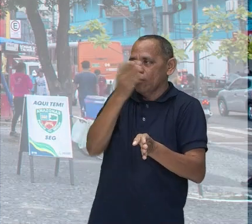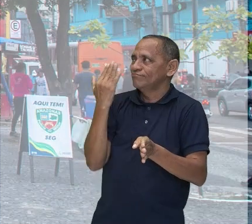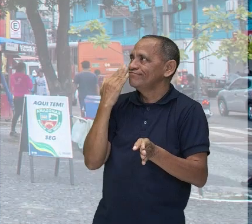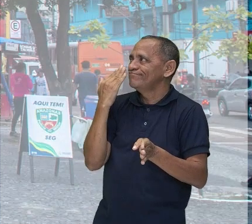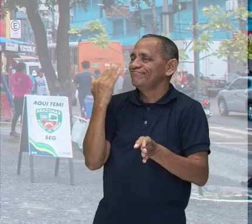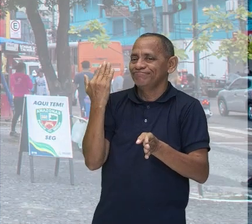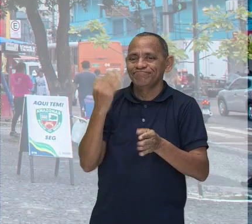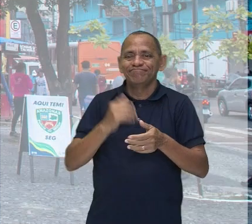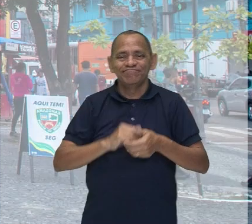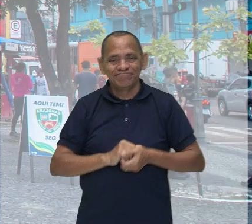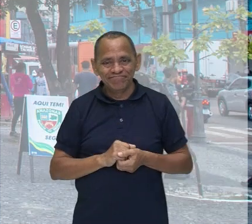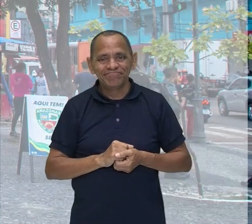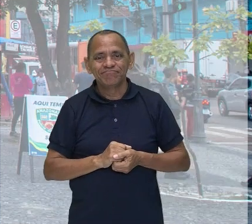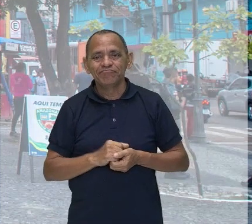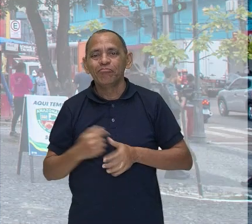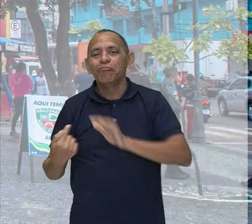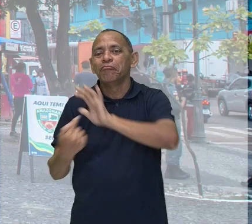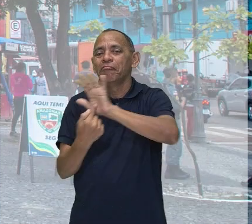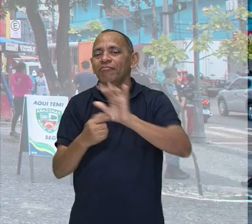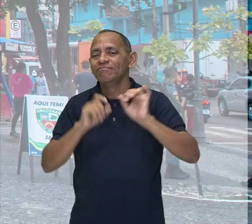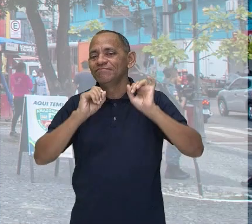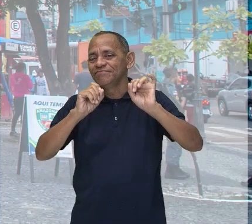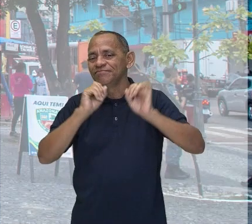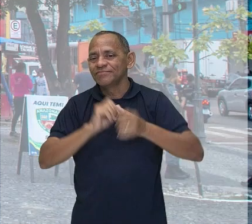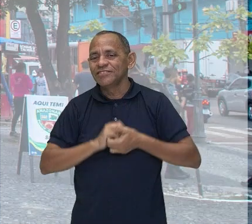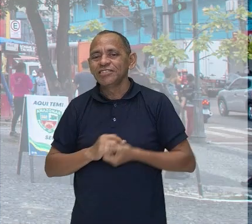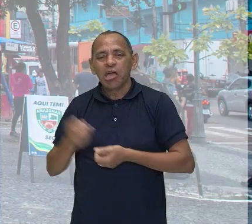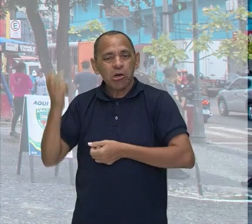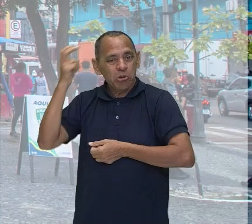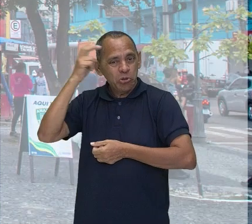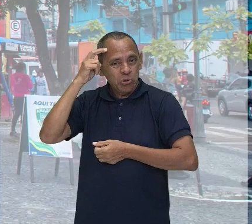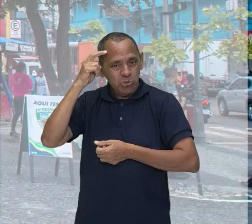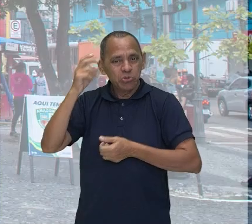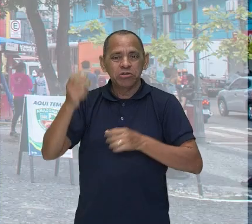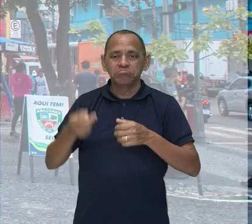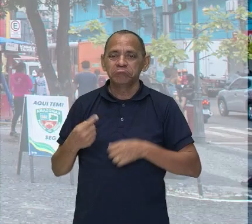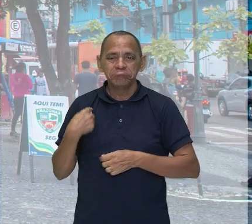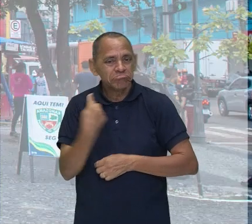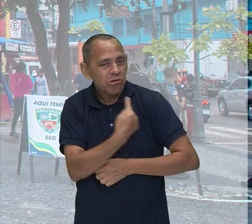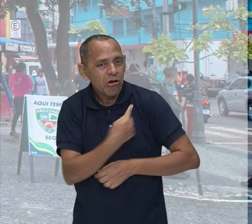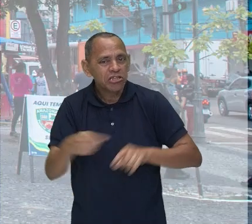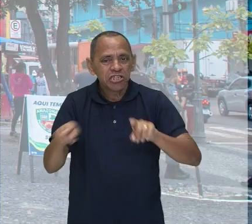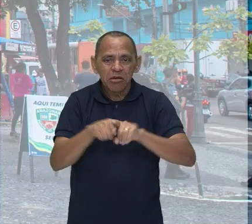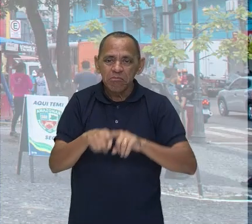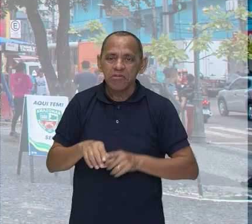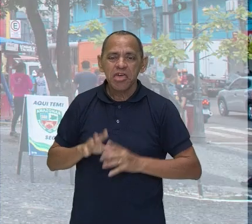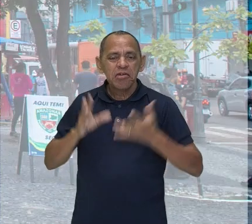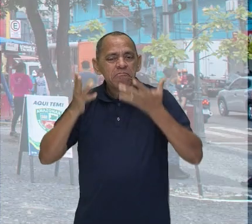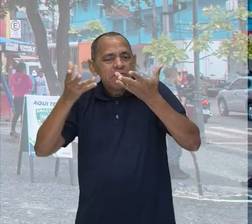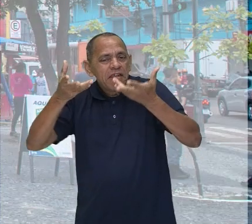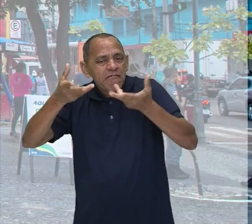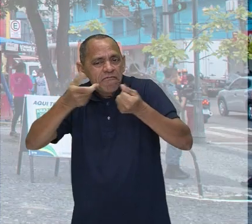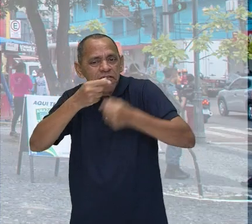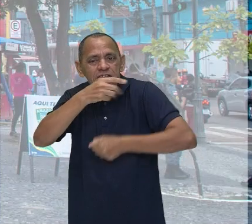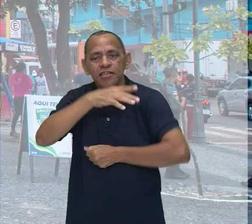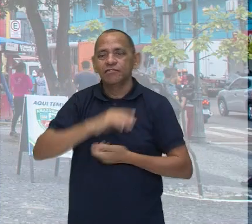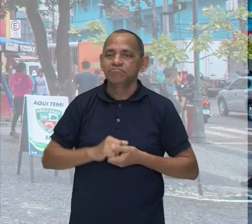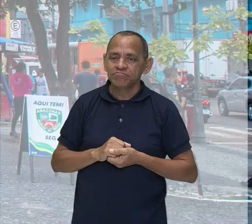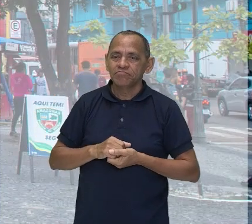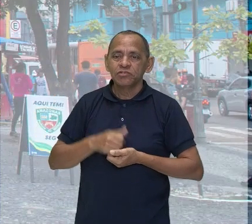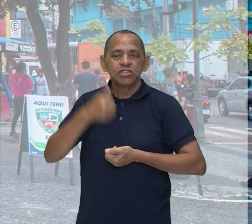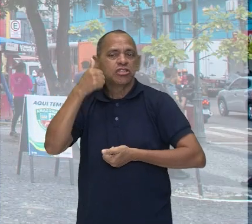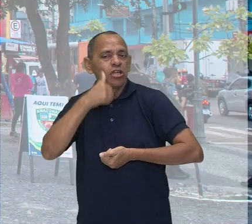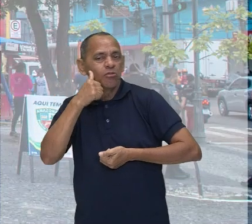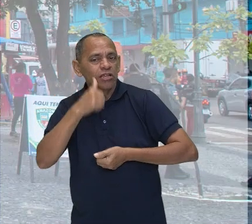beleza, é aqui mostrando a nossa cultura, mostrando a beleza da mulher, né? Então veja aqui que